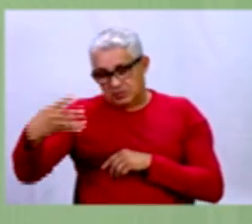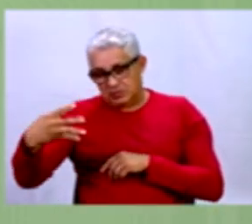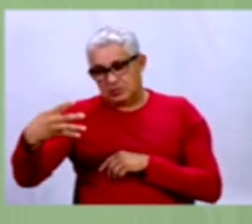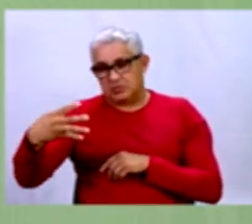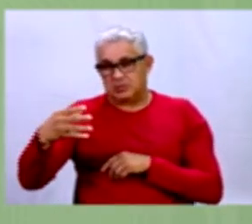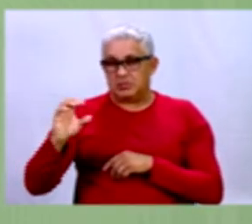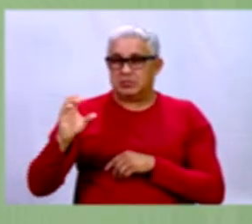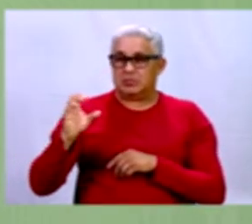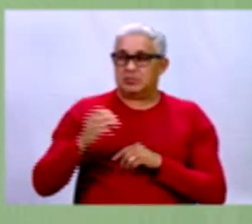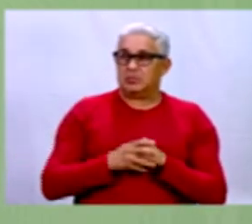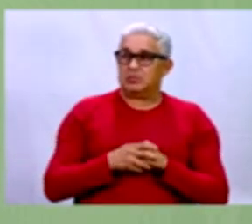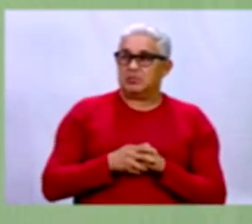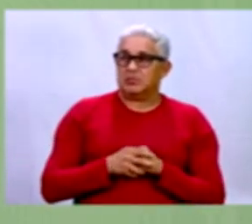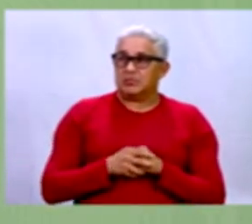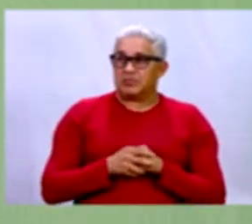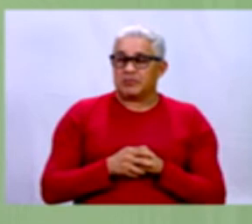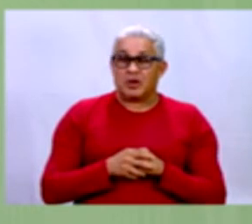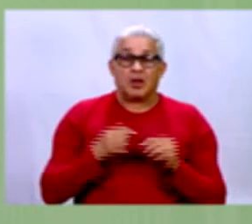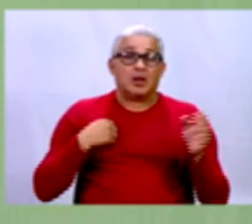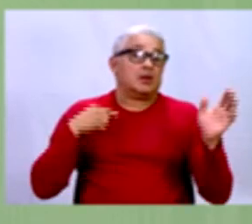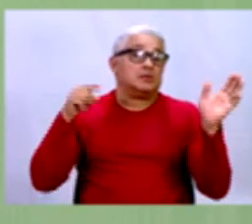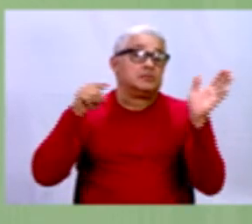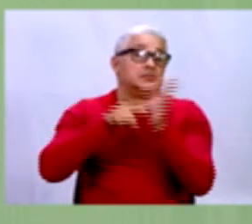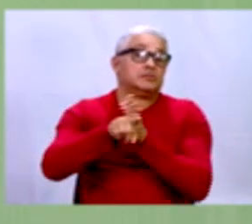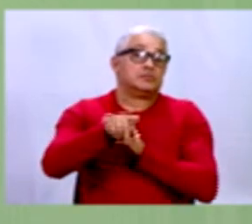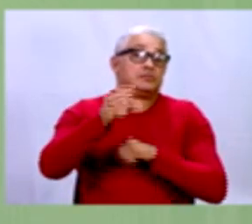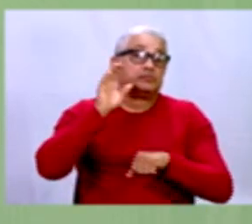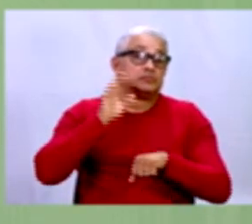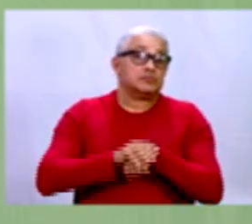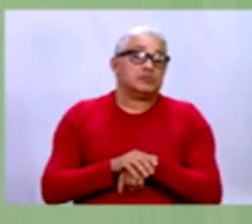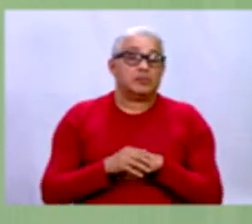1.414,04, tá? Aí eu pergunto para vocês,